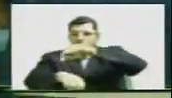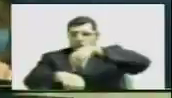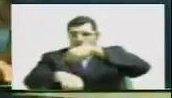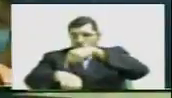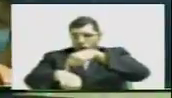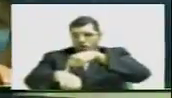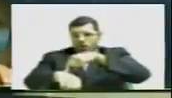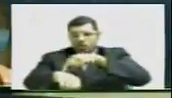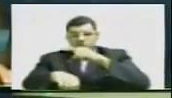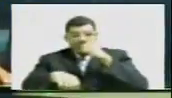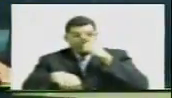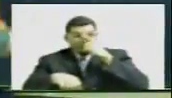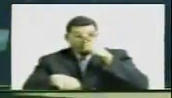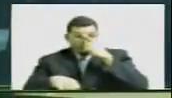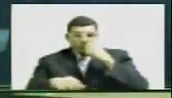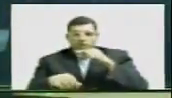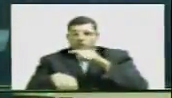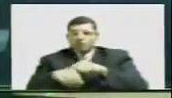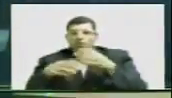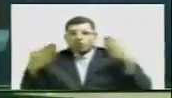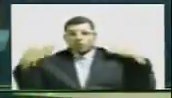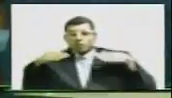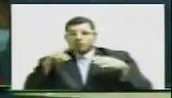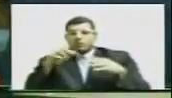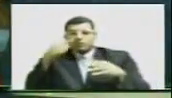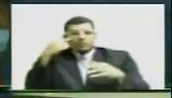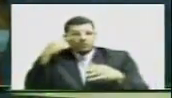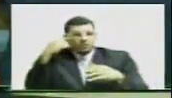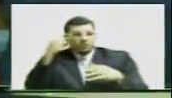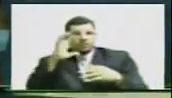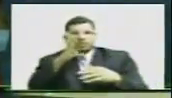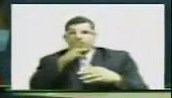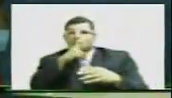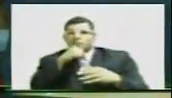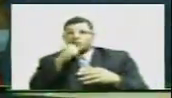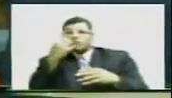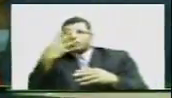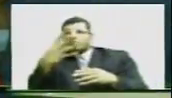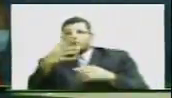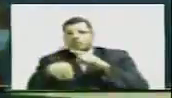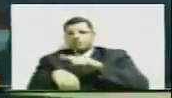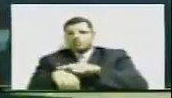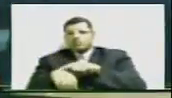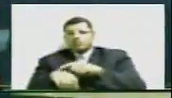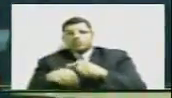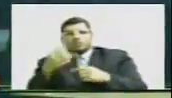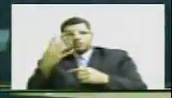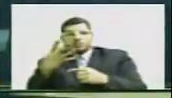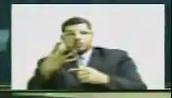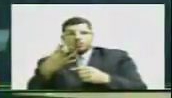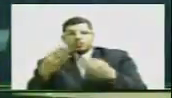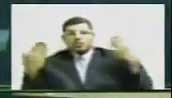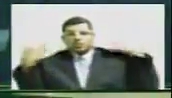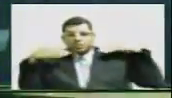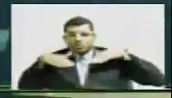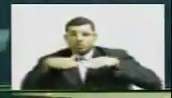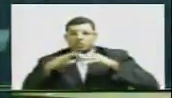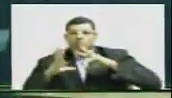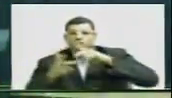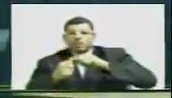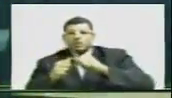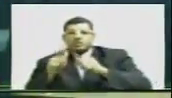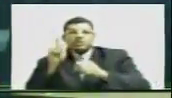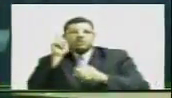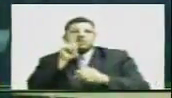175 horas. No porto de Xangai, na China, demora 4 horas. No porto internacional